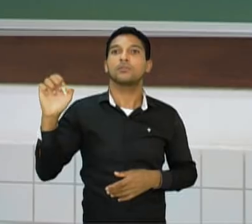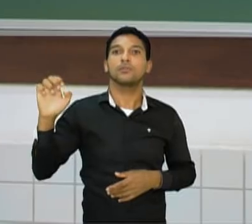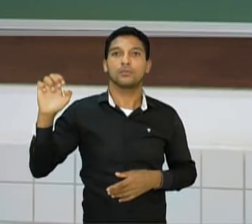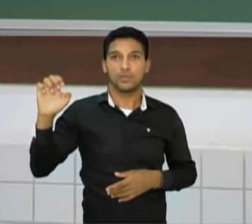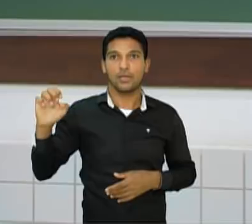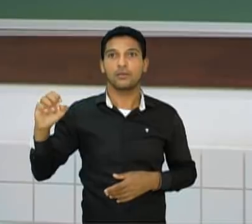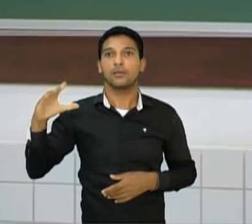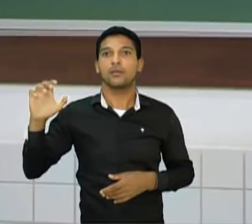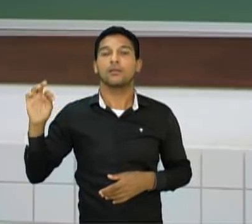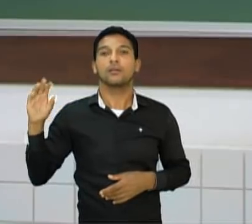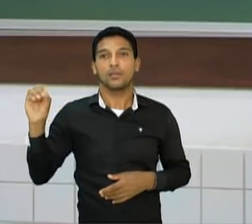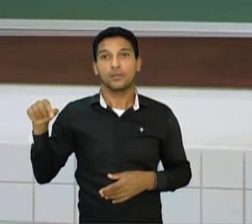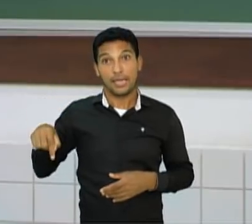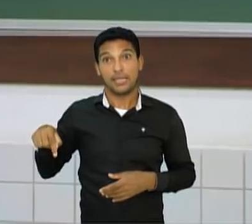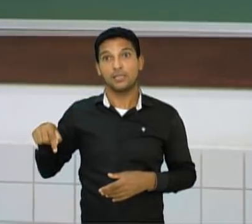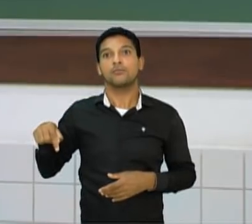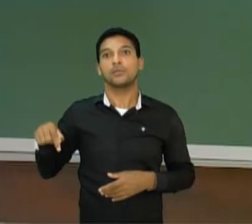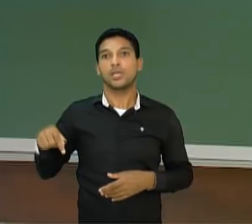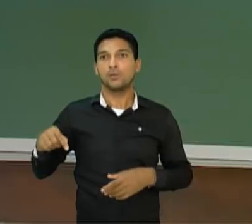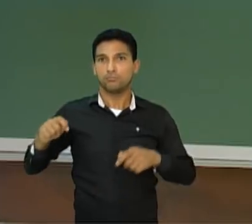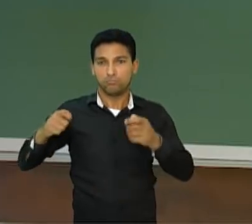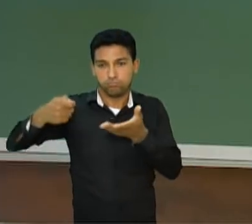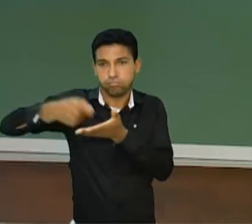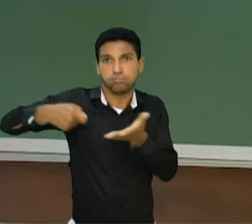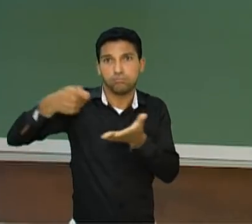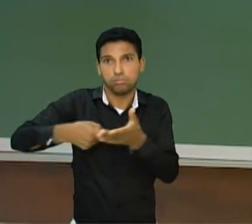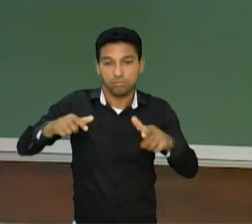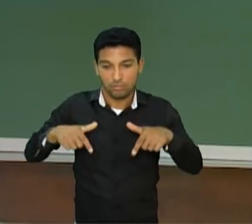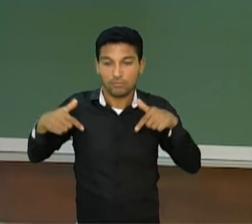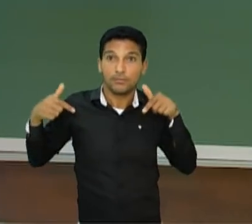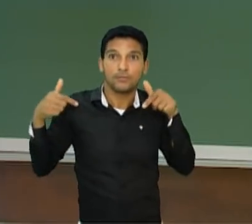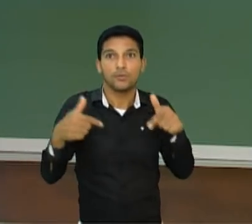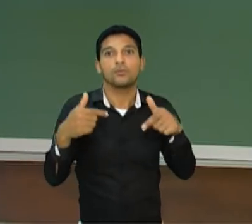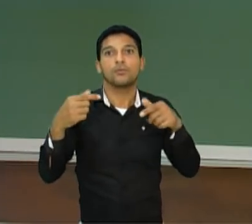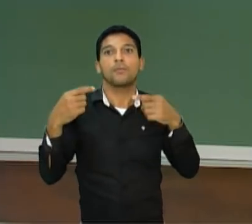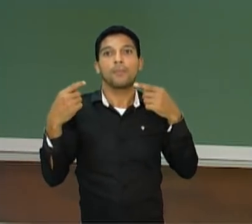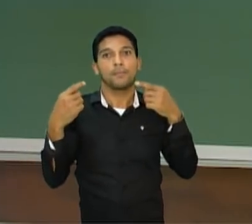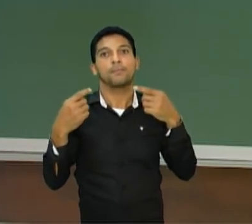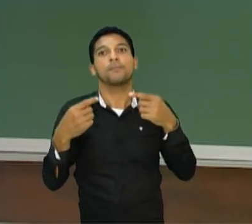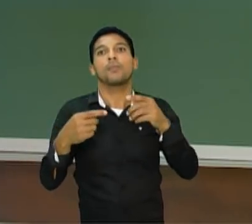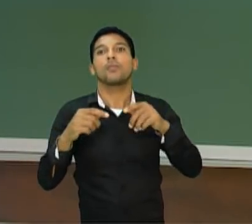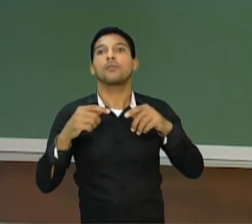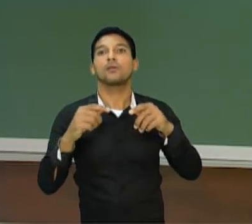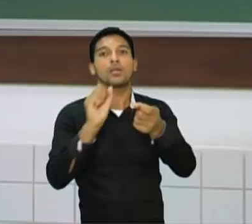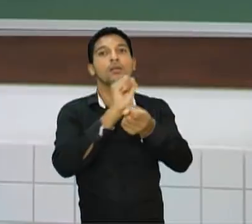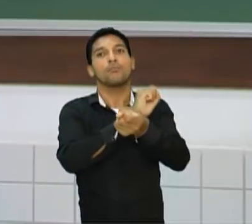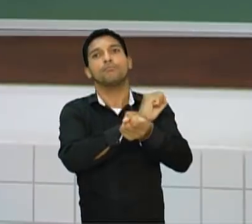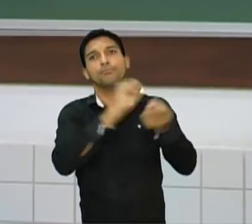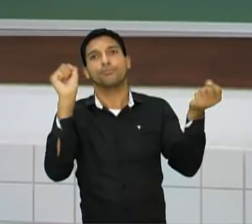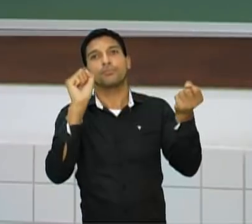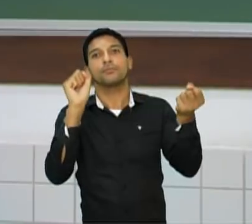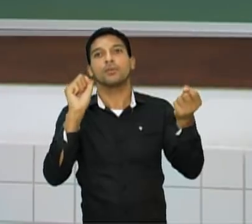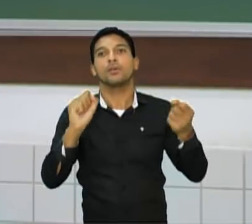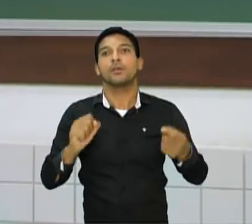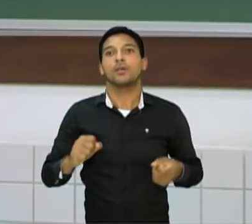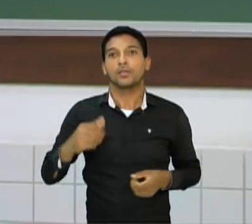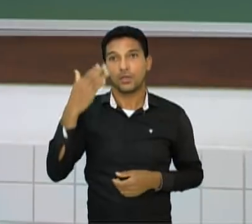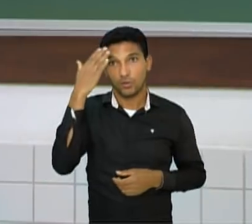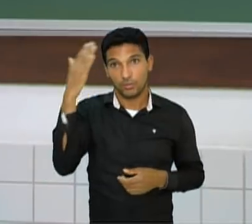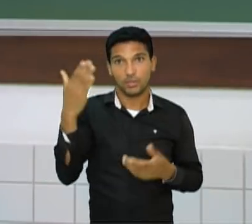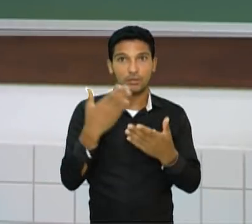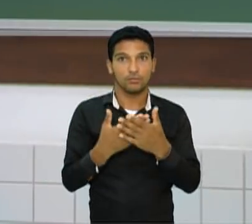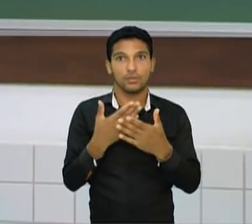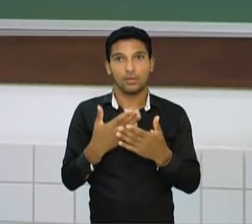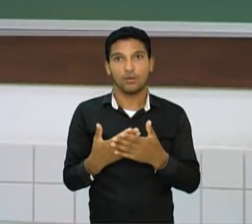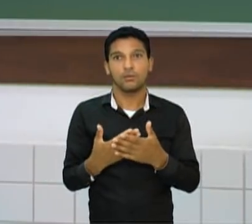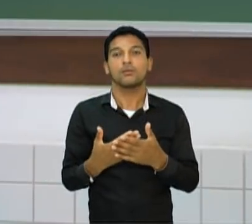no século XIX, depois da abolição, esse prédio, a escola humanitária na época, que